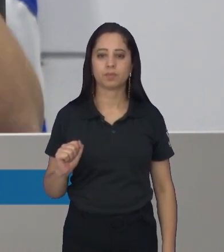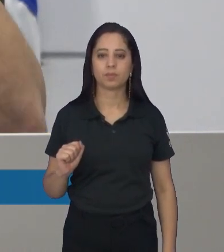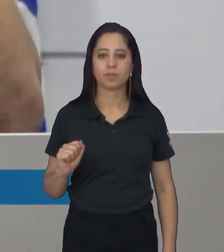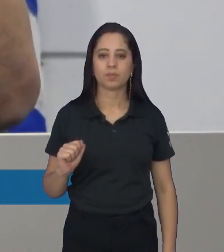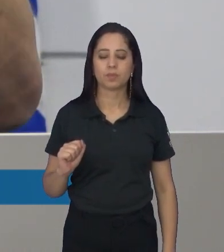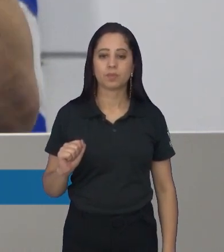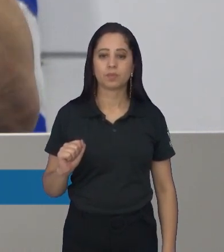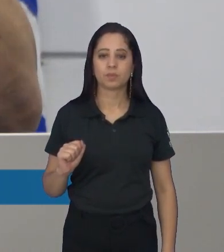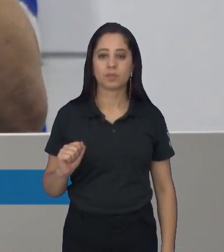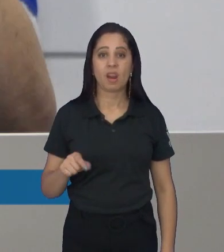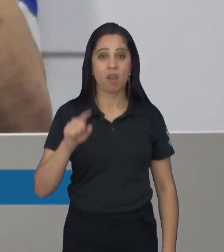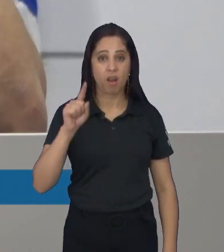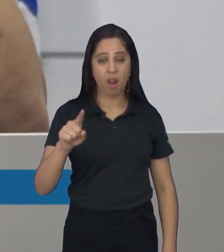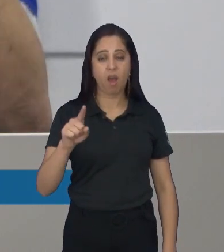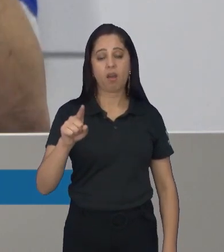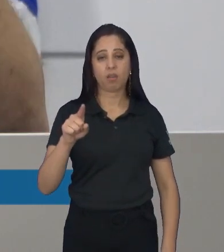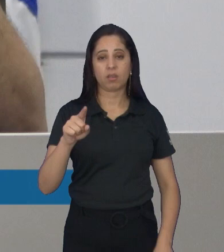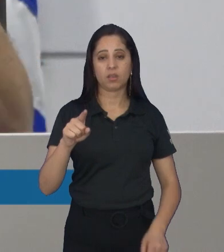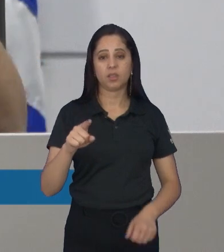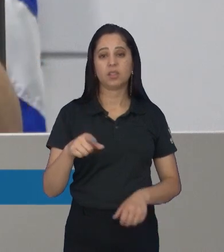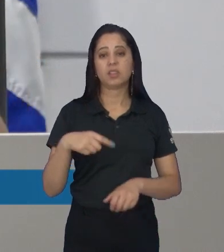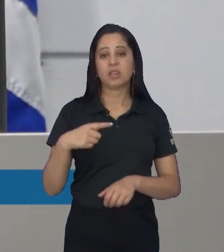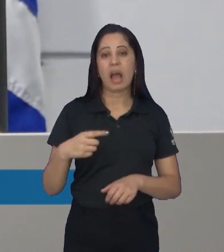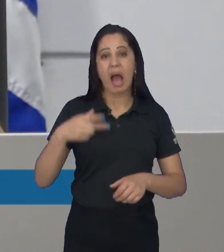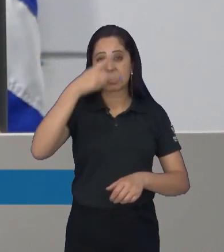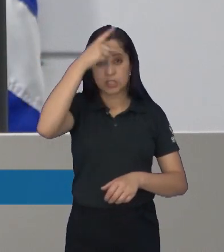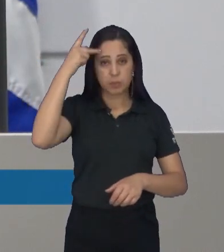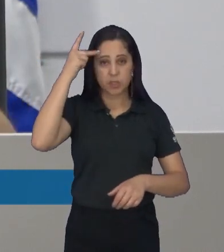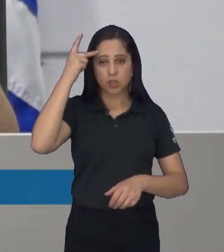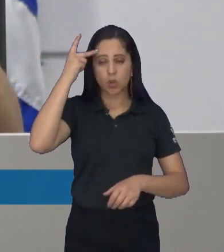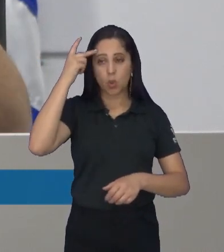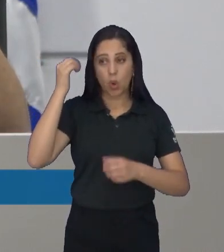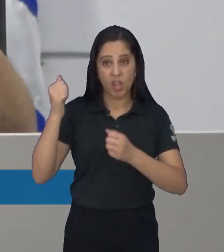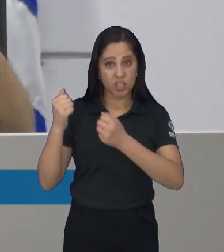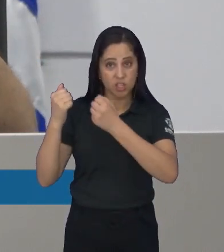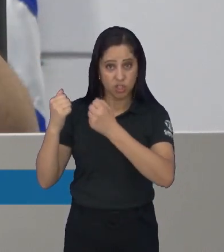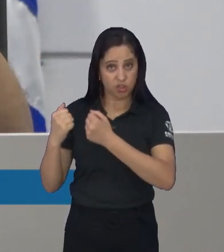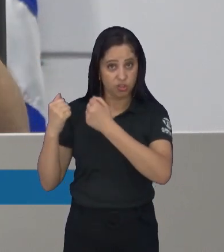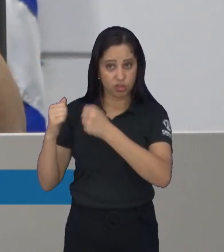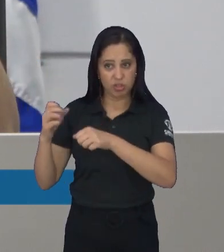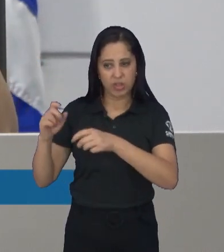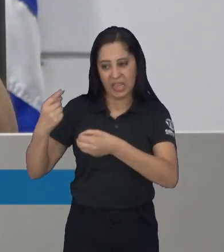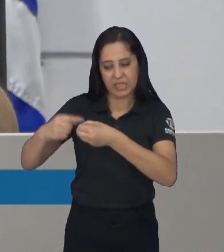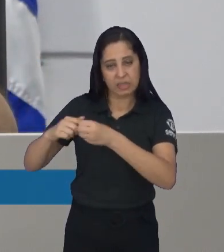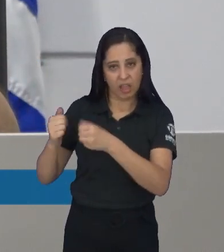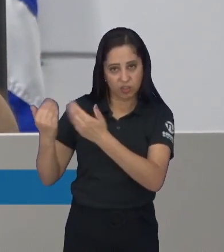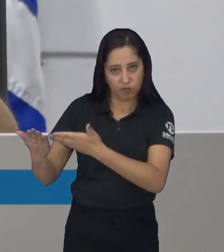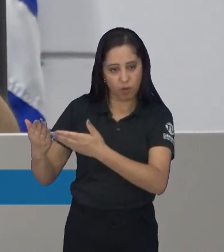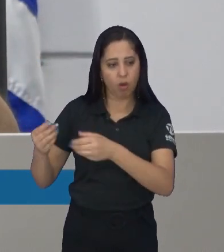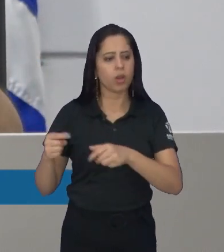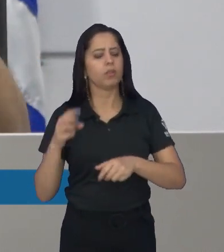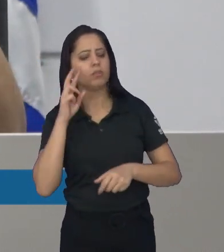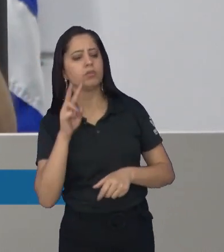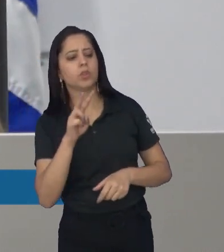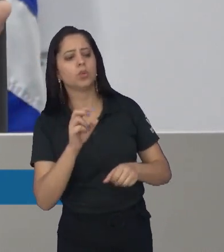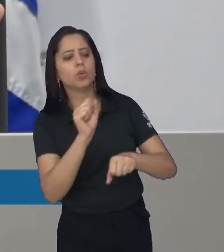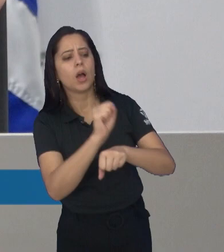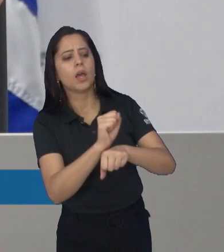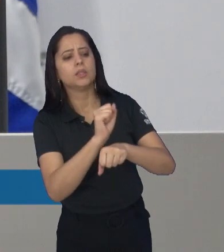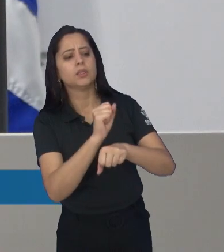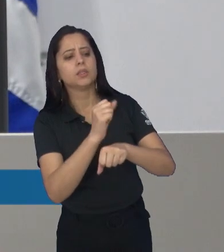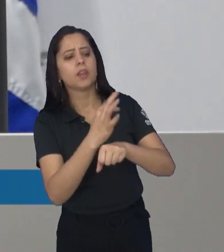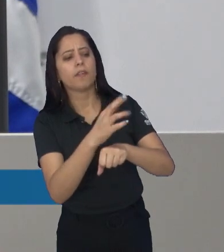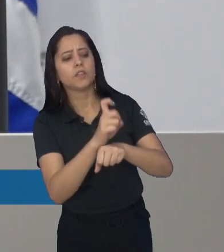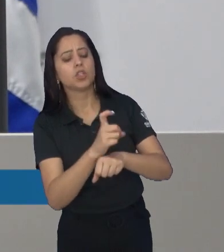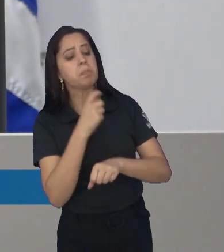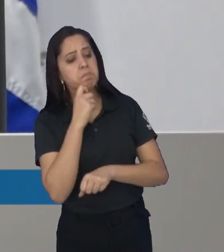elementos criou um atrativo para pessoas de fora que estão vindo comprar áreas e se elas estiverem comprando dentro do módulo mínimo rural tá dentro da